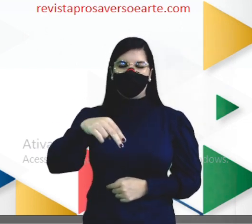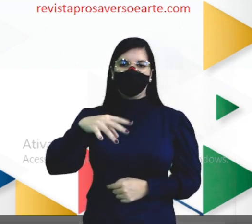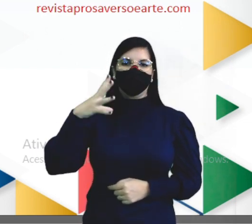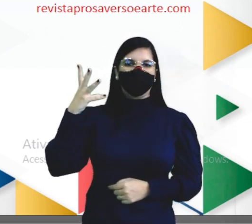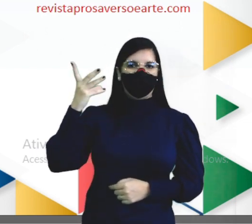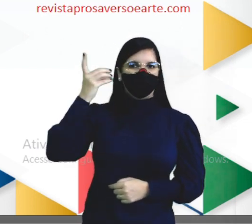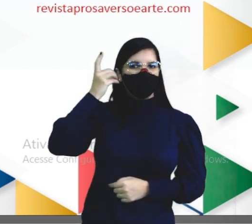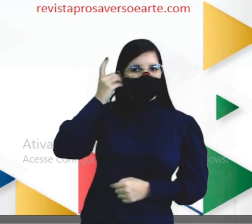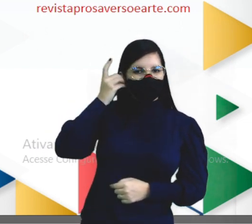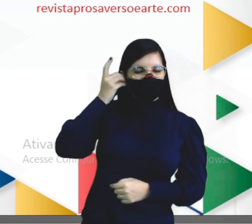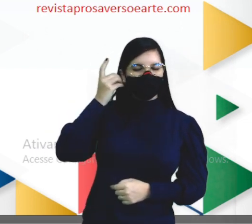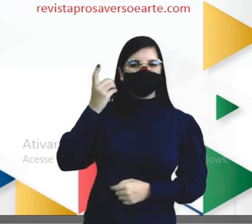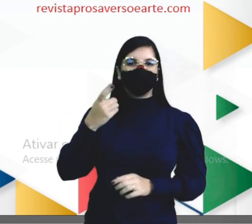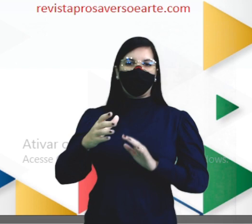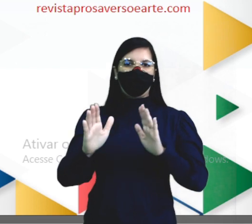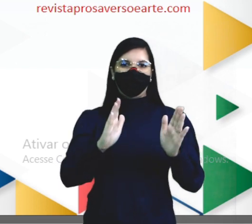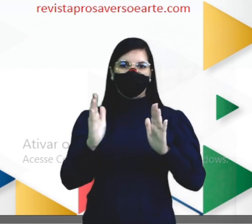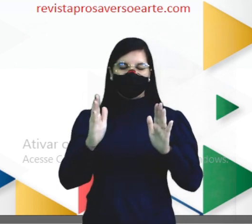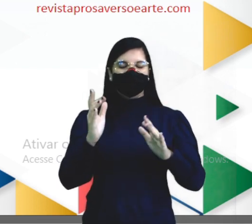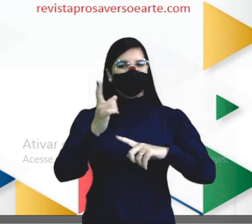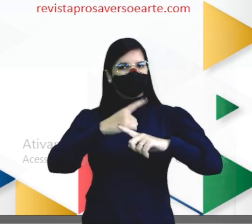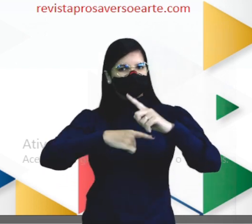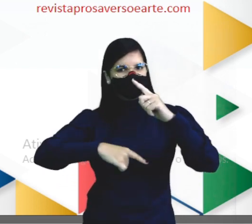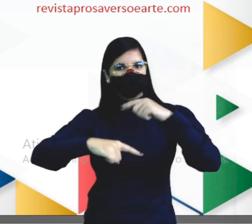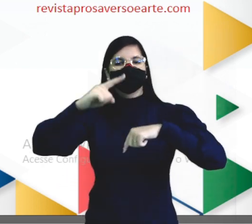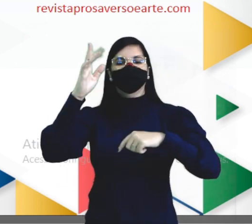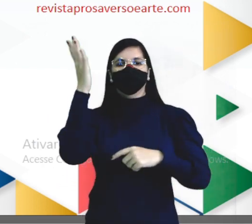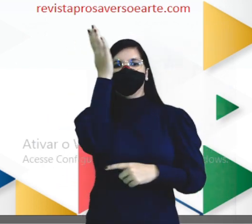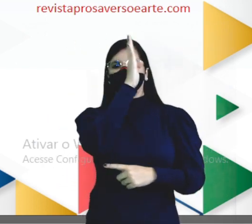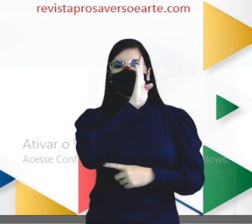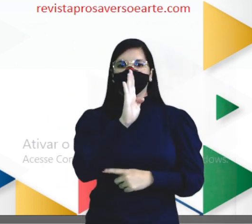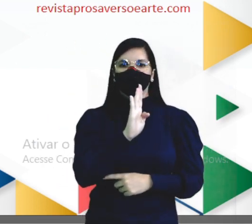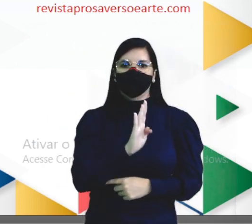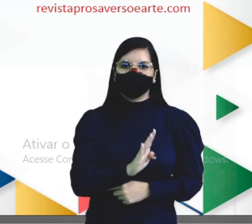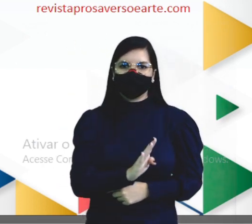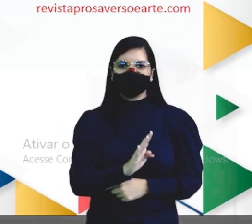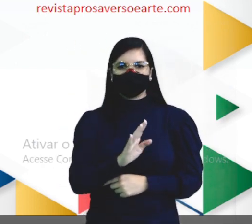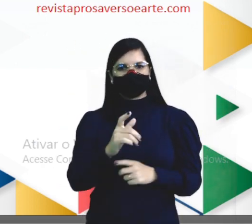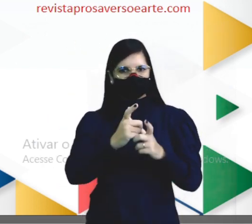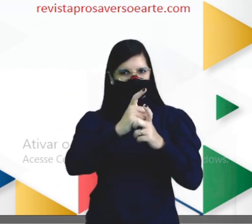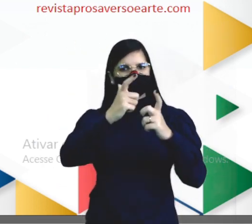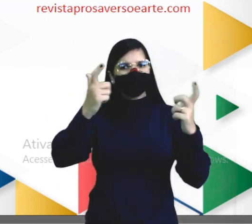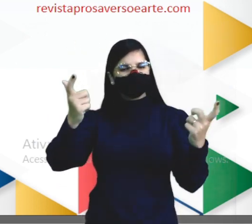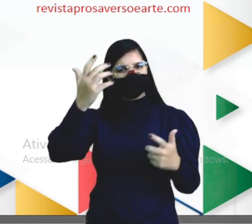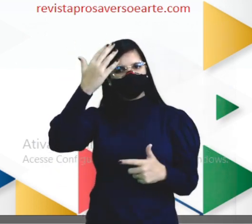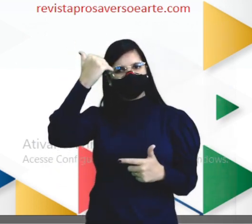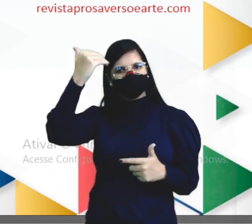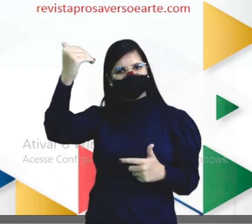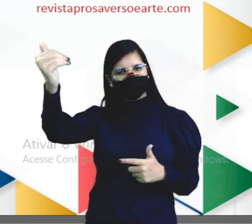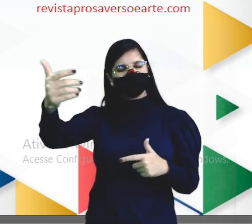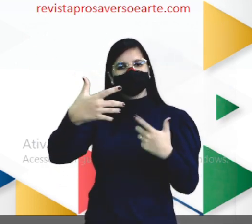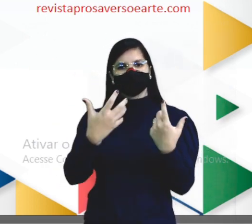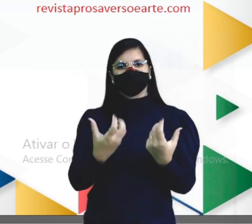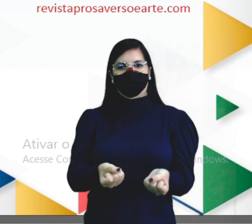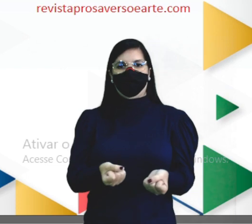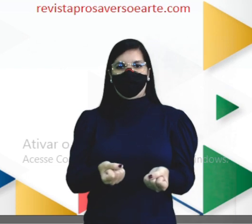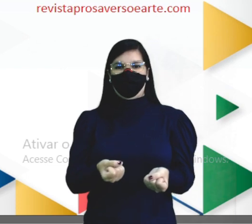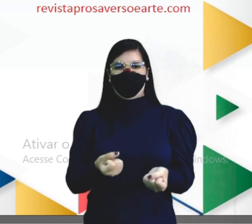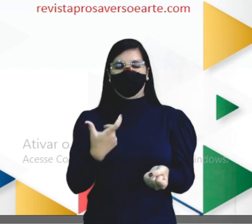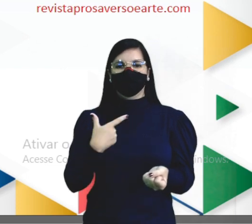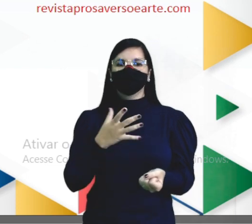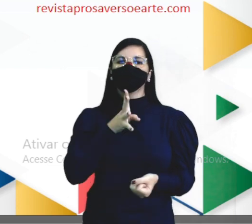teve uma época áurea aqui no Brasil, né? Então, muitos artistas, eles se apresentavam e conheciam,